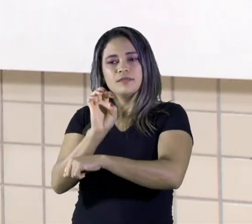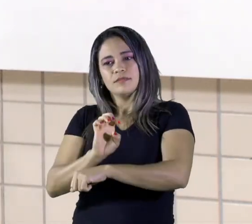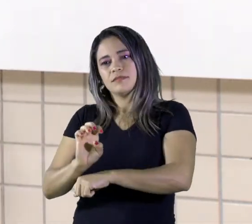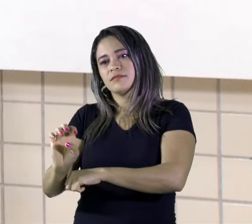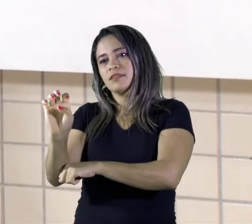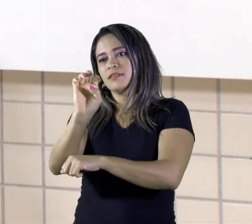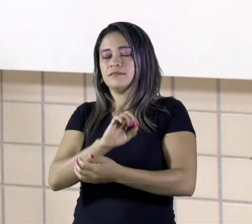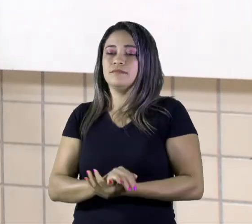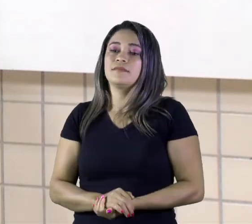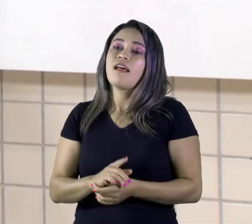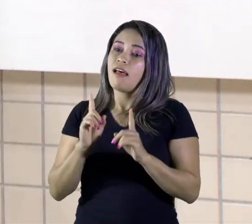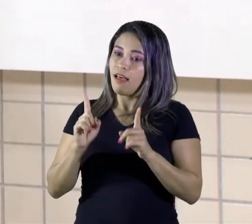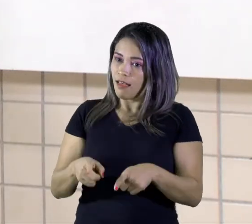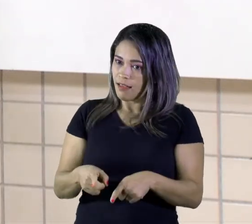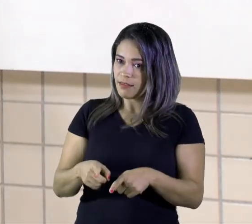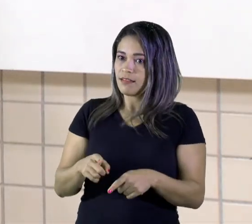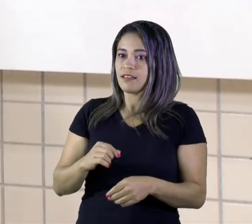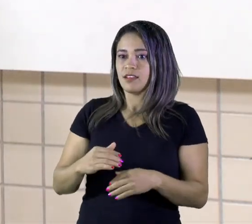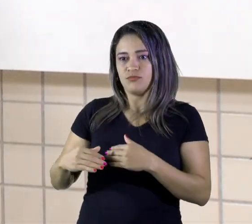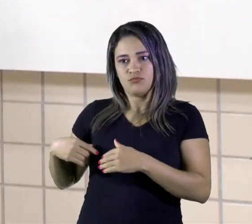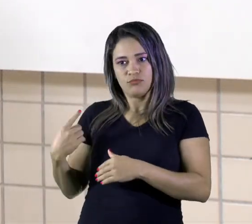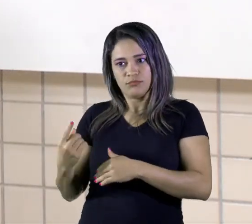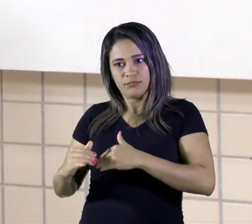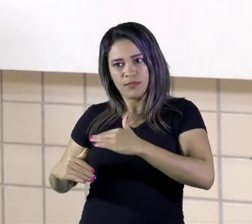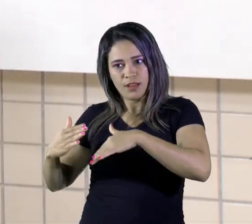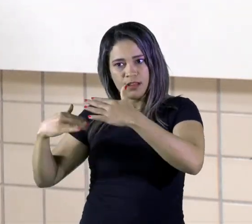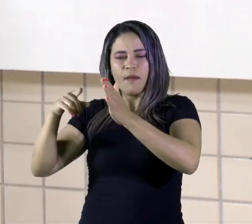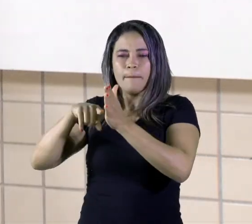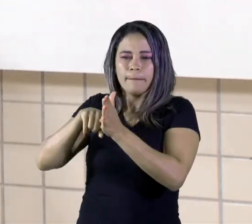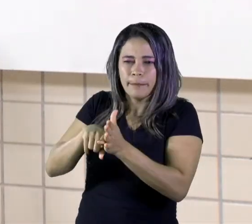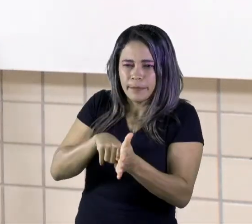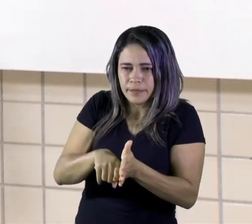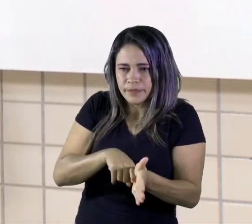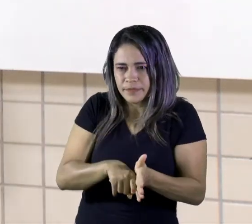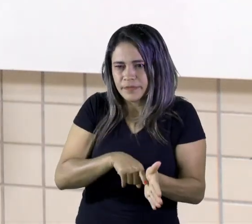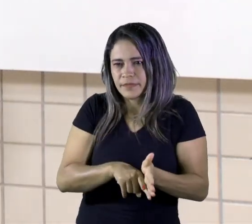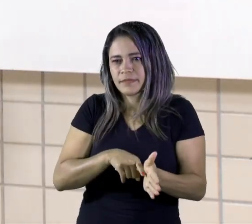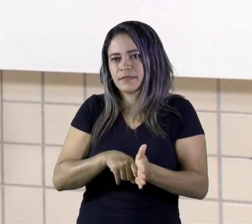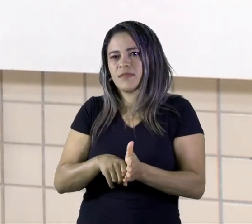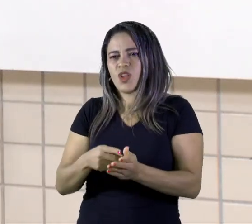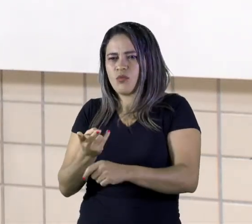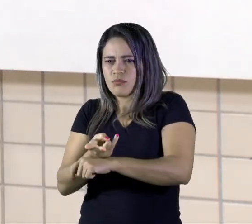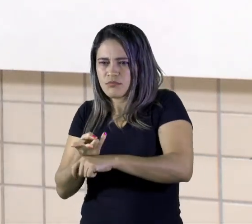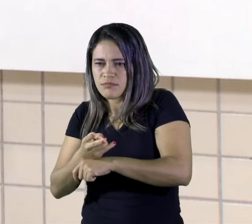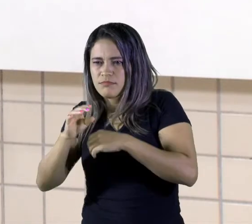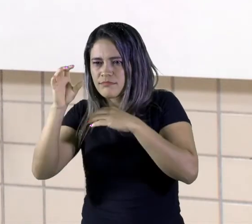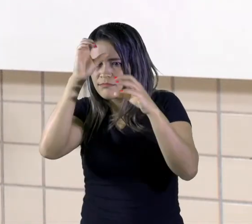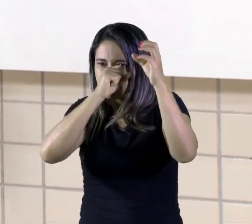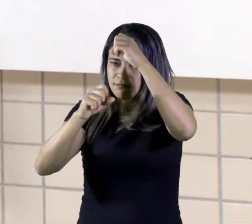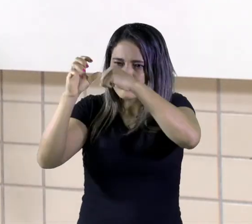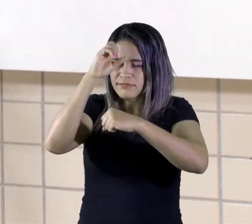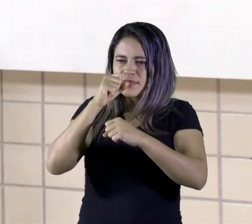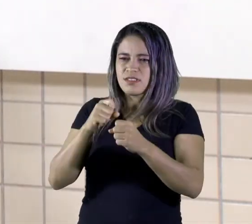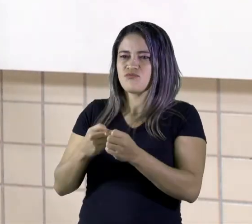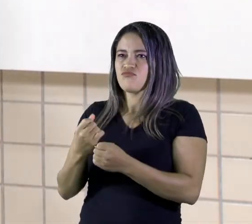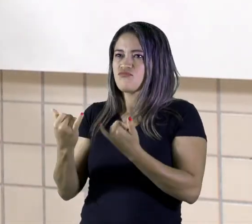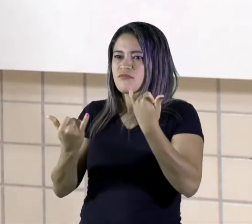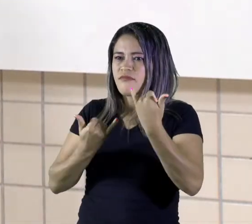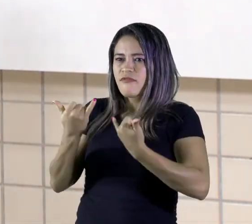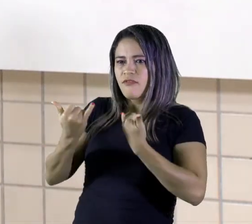É assim que você deve crescer, pesquisando, procurando aprender, se informando